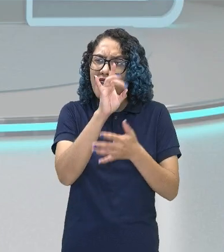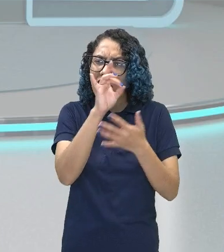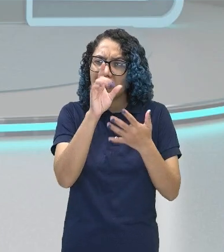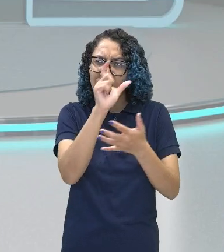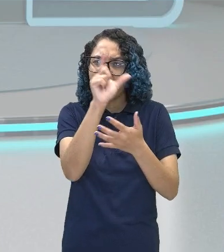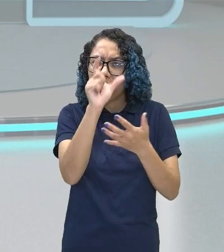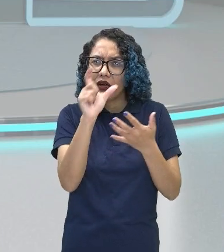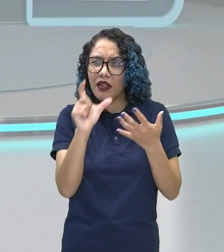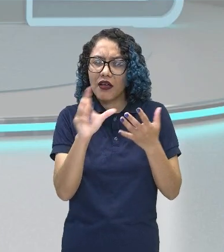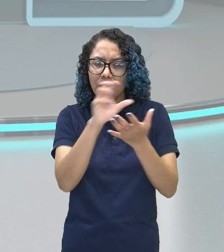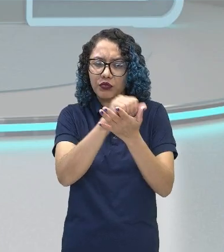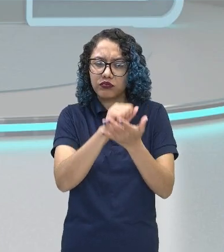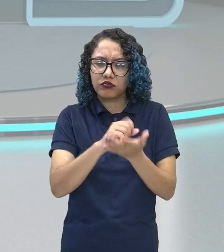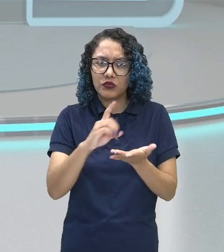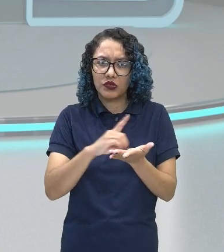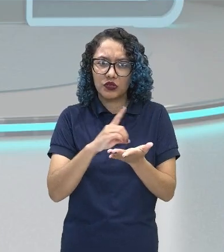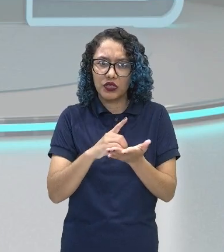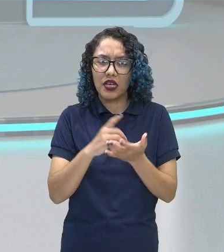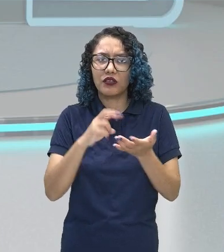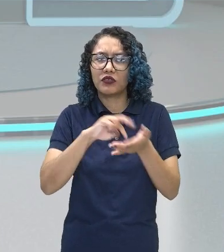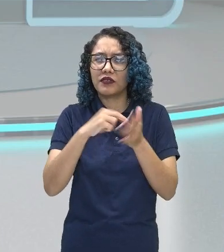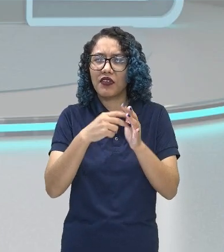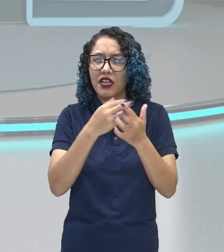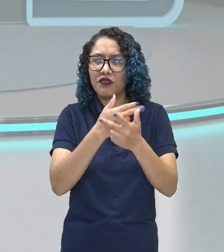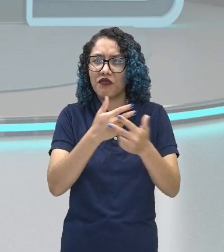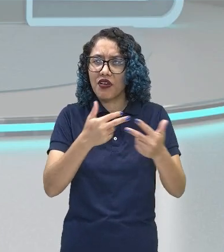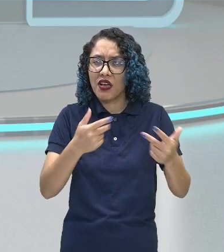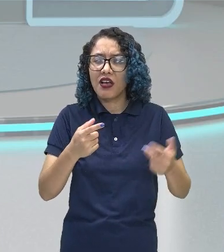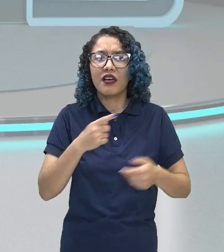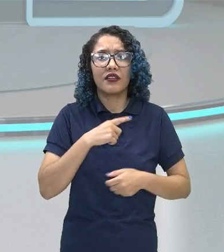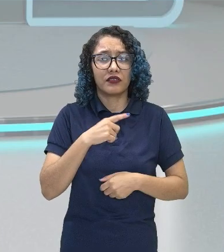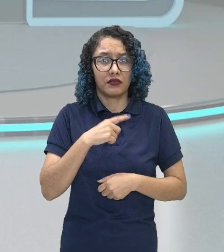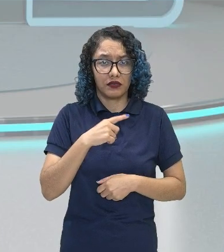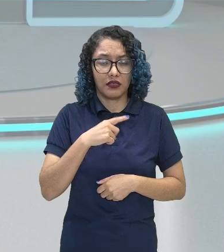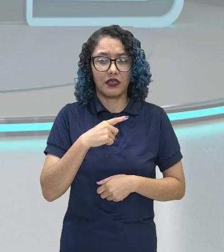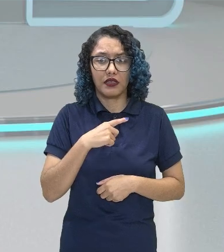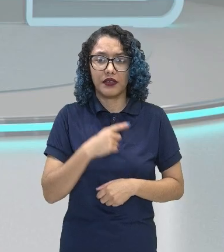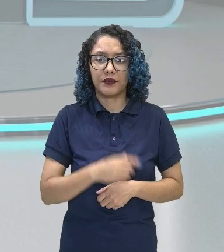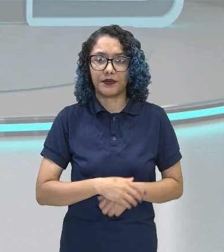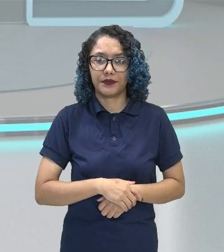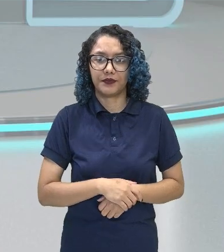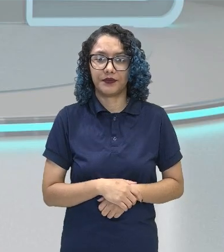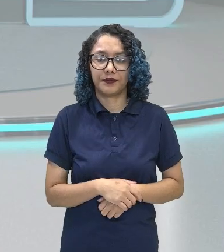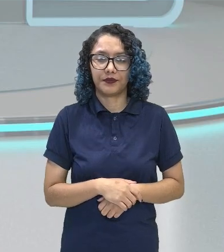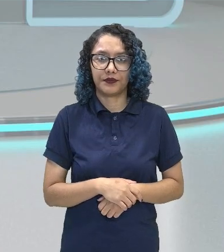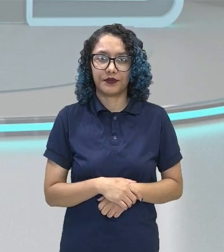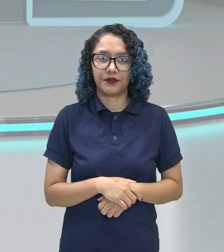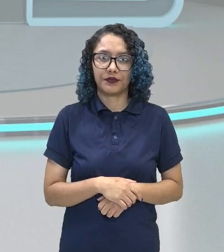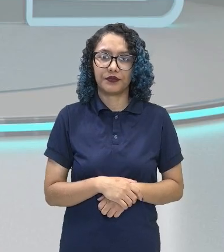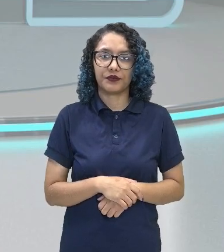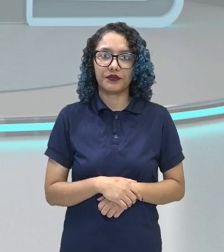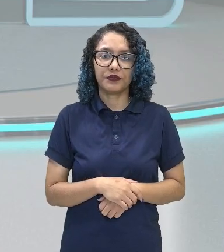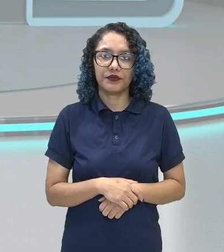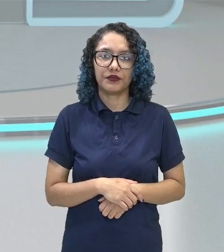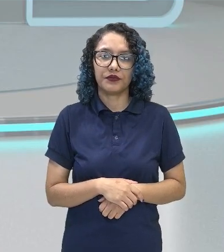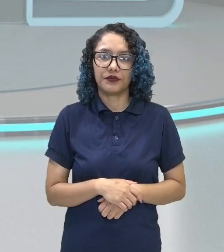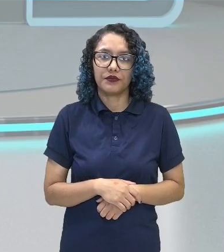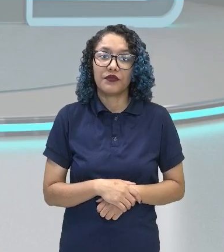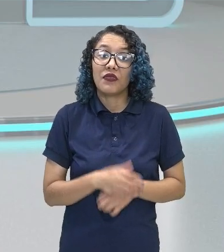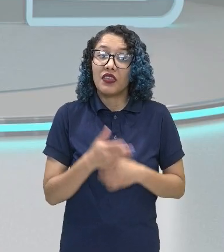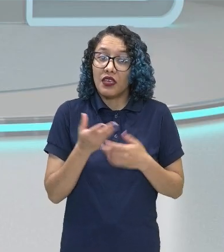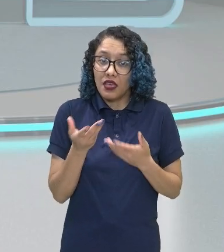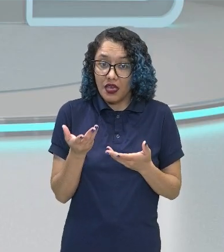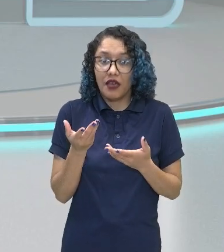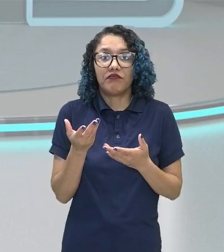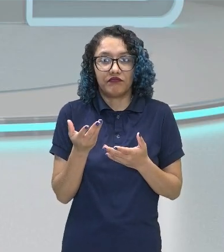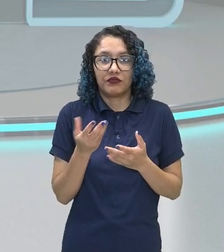encontrar com muitos sentidos, muitos significados, e isso é que a semântica nos